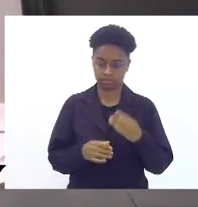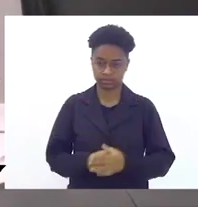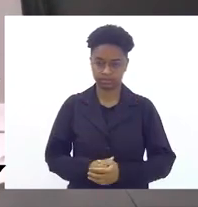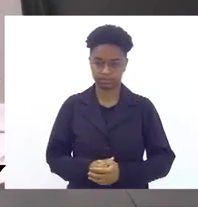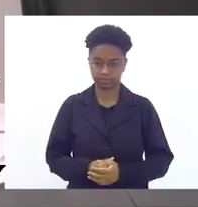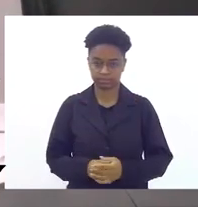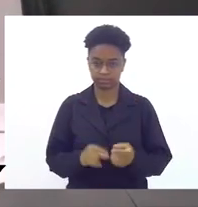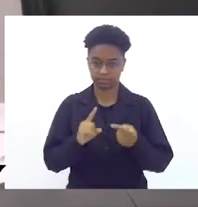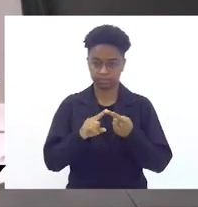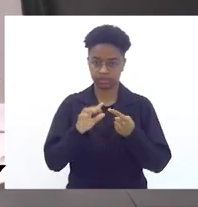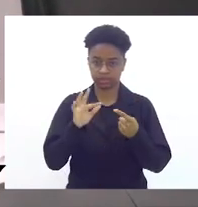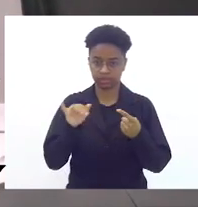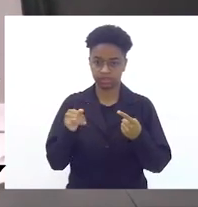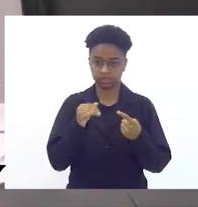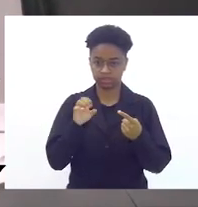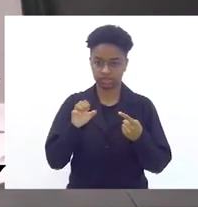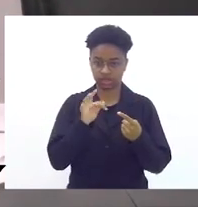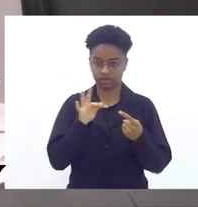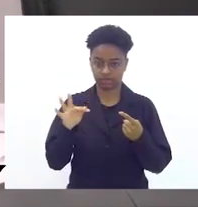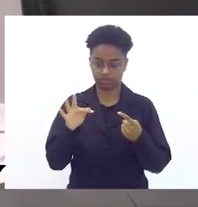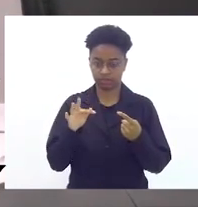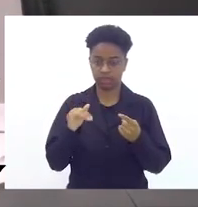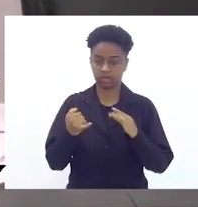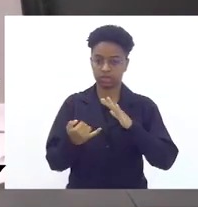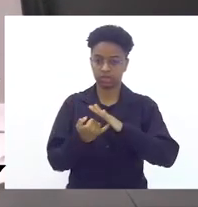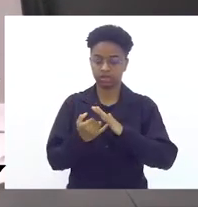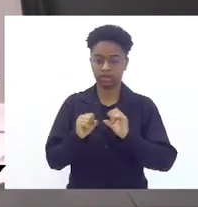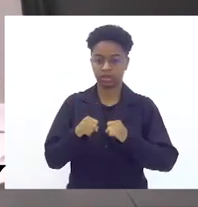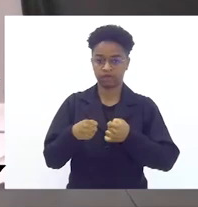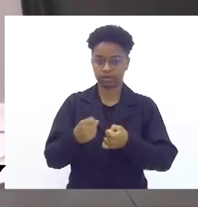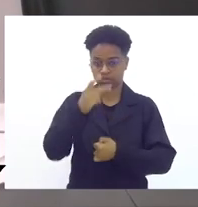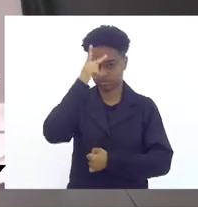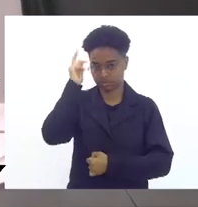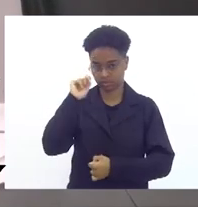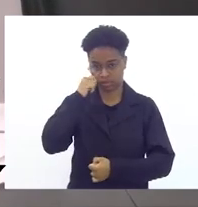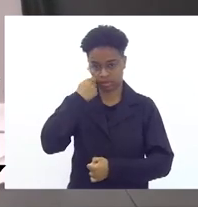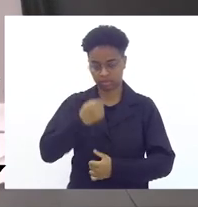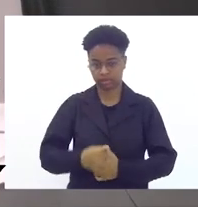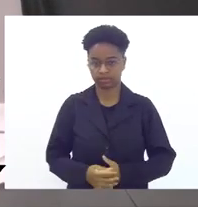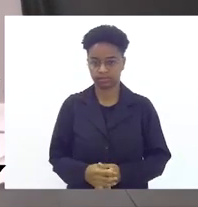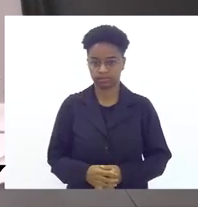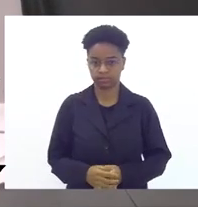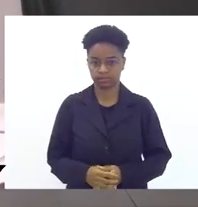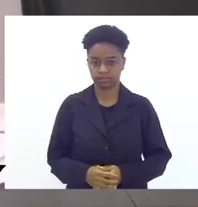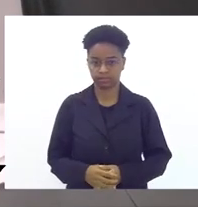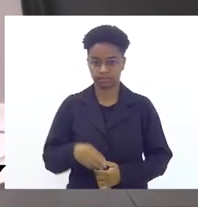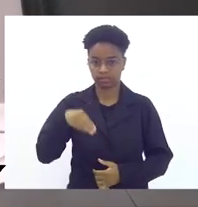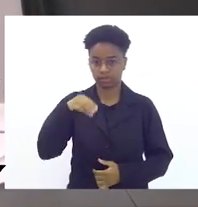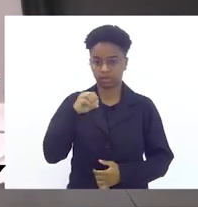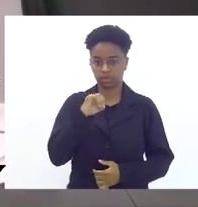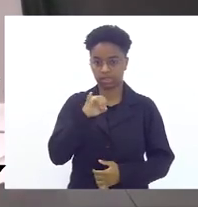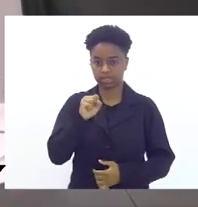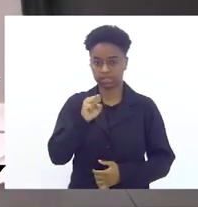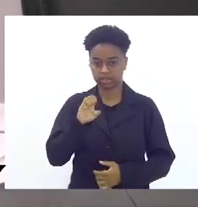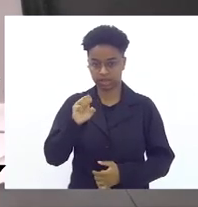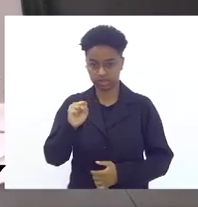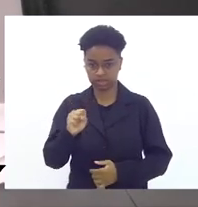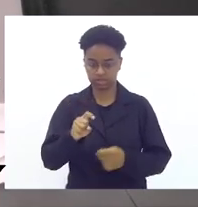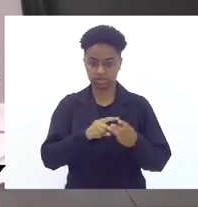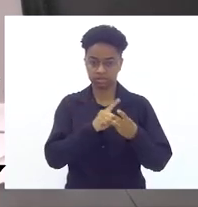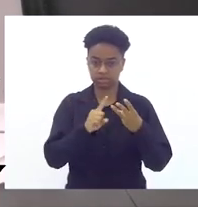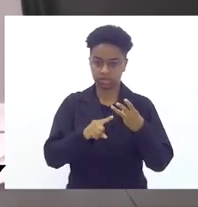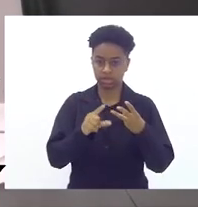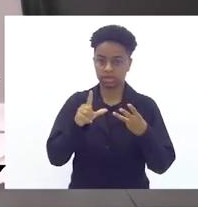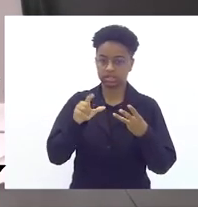Jeff Amadeus Instituto de defesa da pessoa negra Moisés alcunha e o Nilo Sérgio